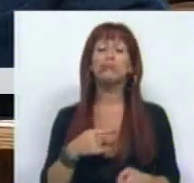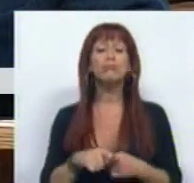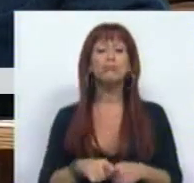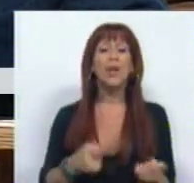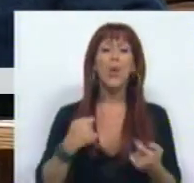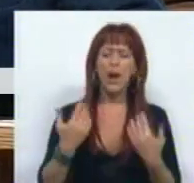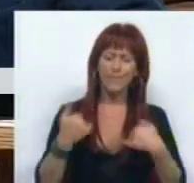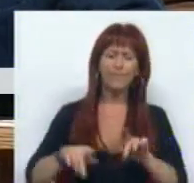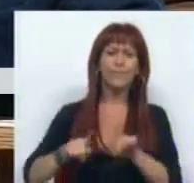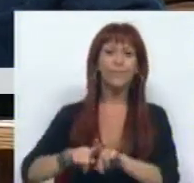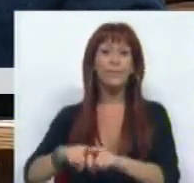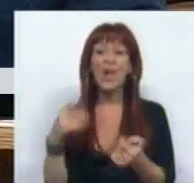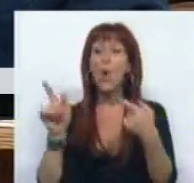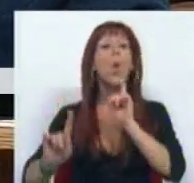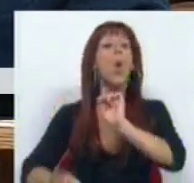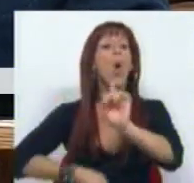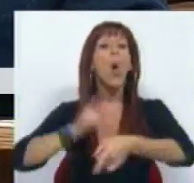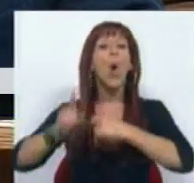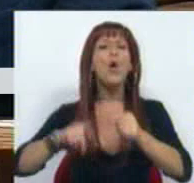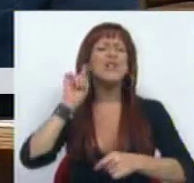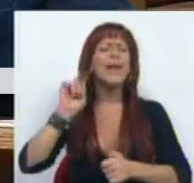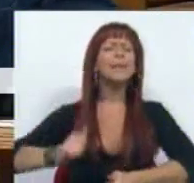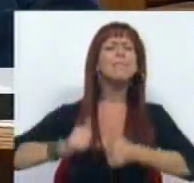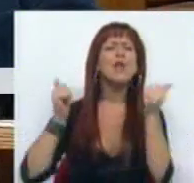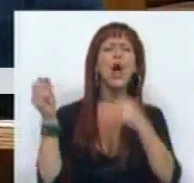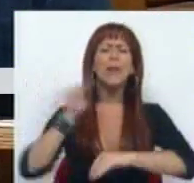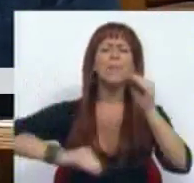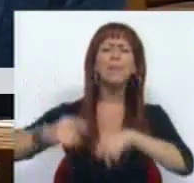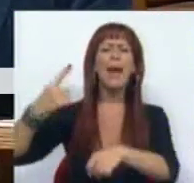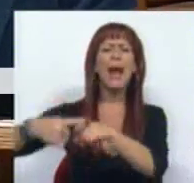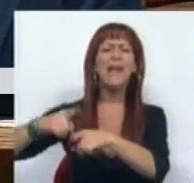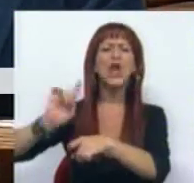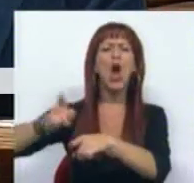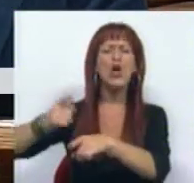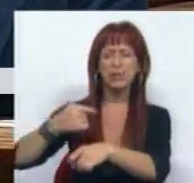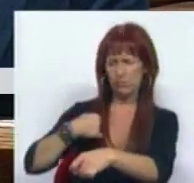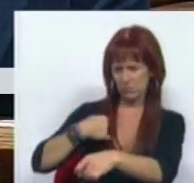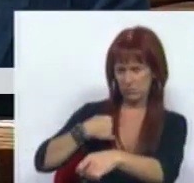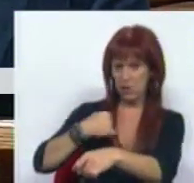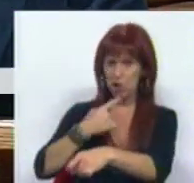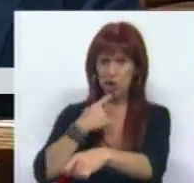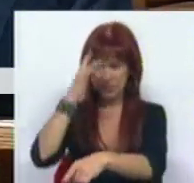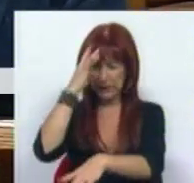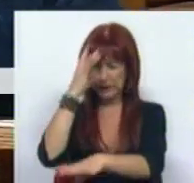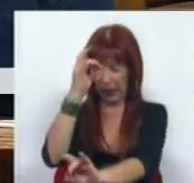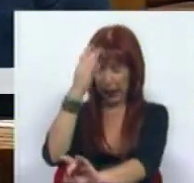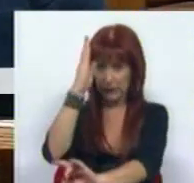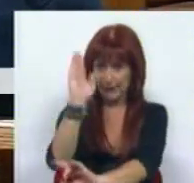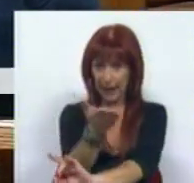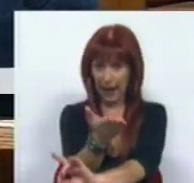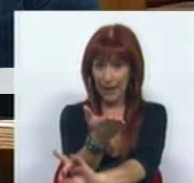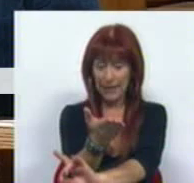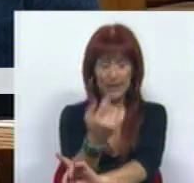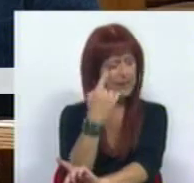de perorar sobre qual será a melhor data das eleições na Grécia, percebemos que a obsessão com a austeridade